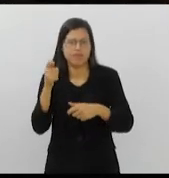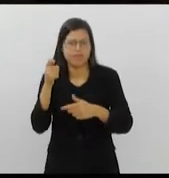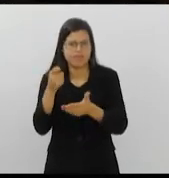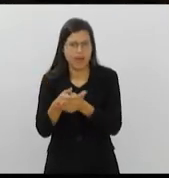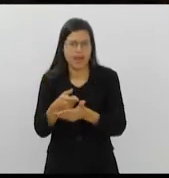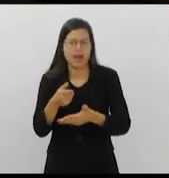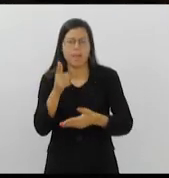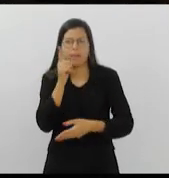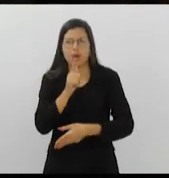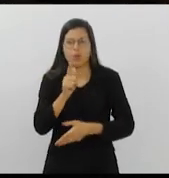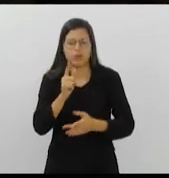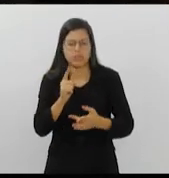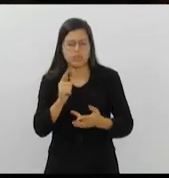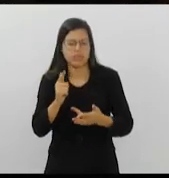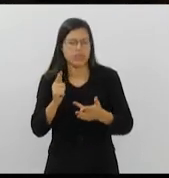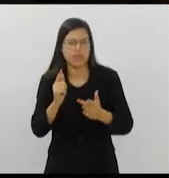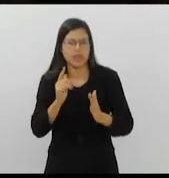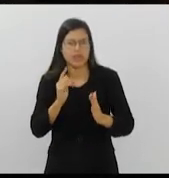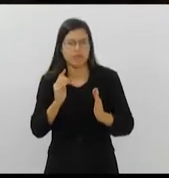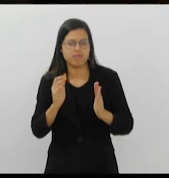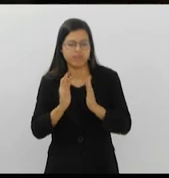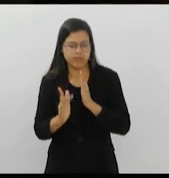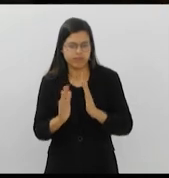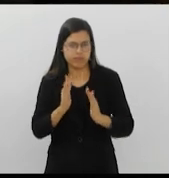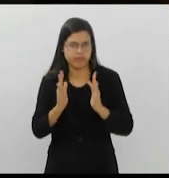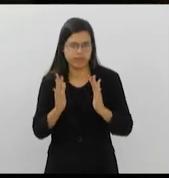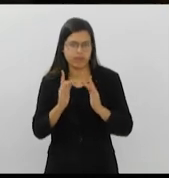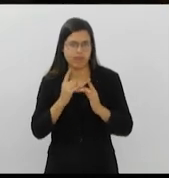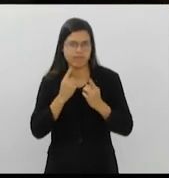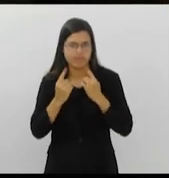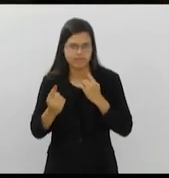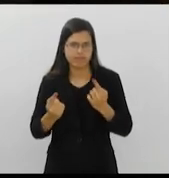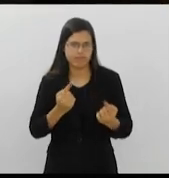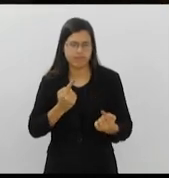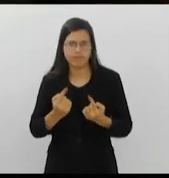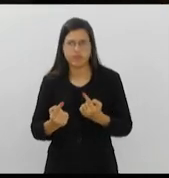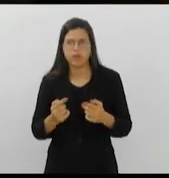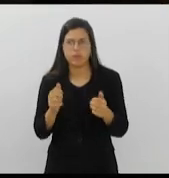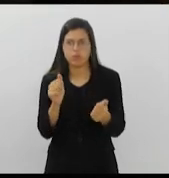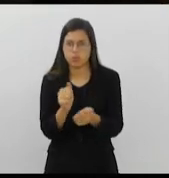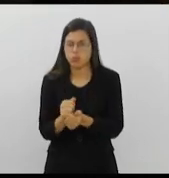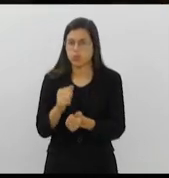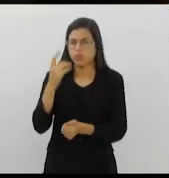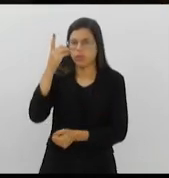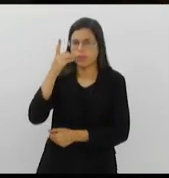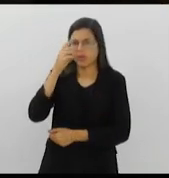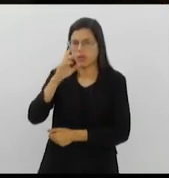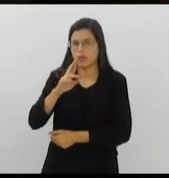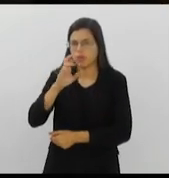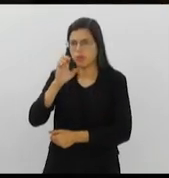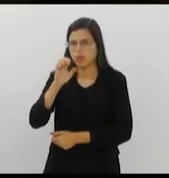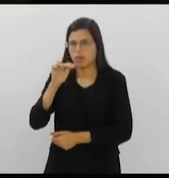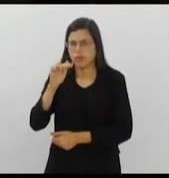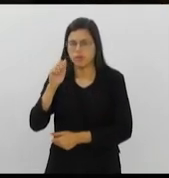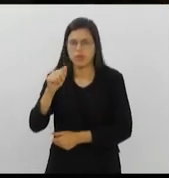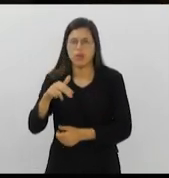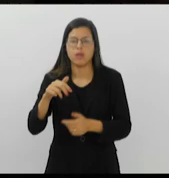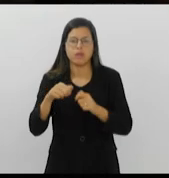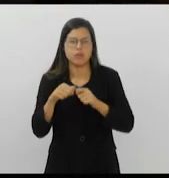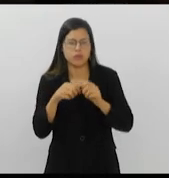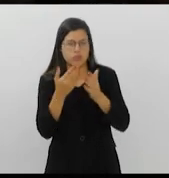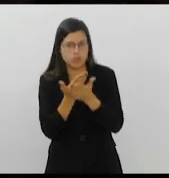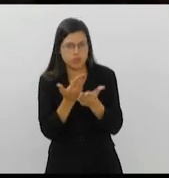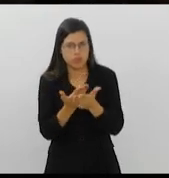o direito de ir e vir pelas estradas do Rio de Janeiro. Estamos juntos, deputado Renan, vamos fazer um estudo exatamente com essa